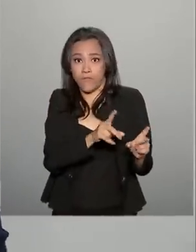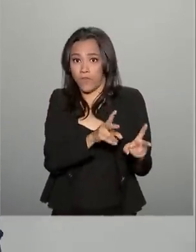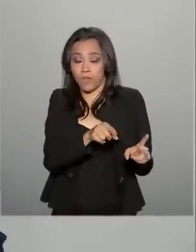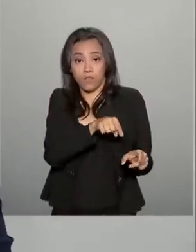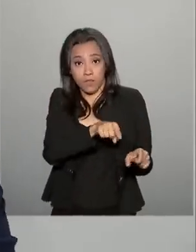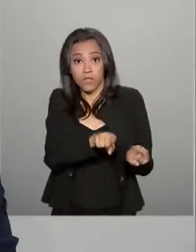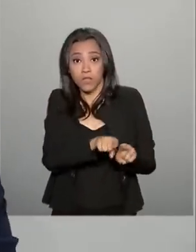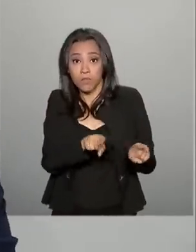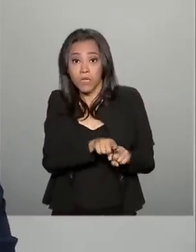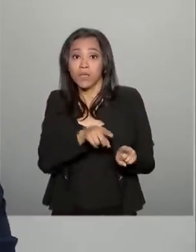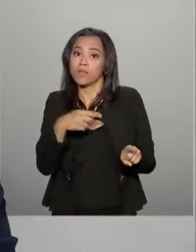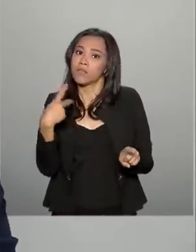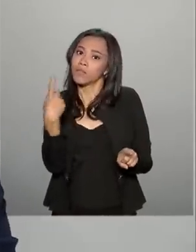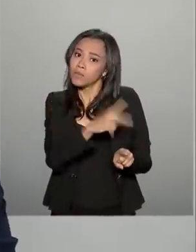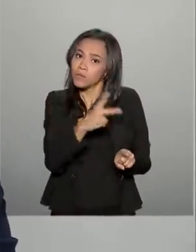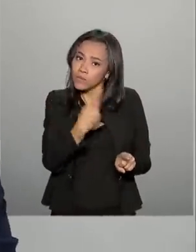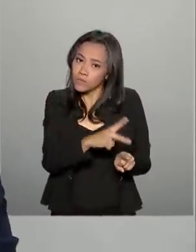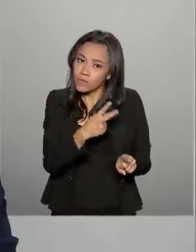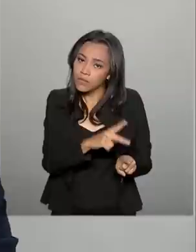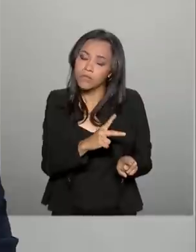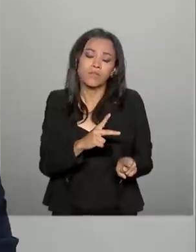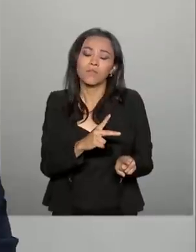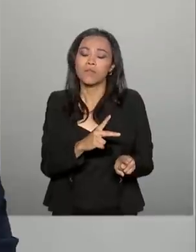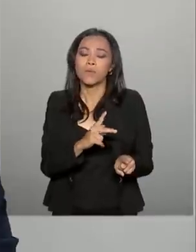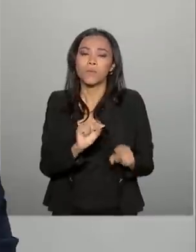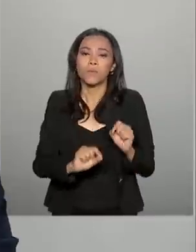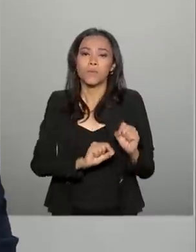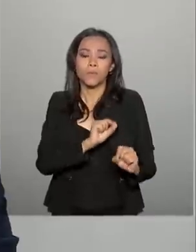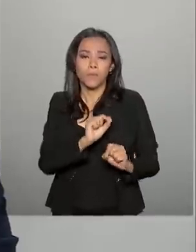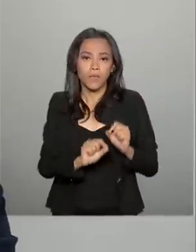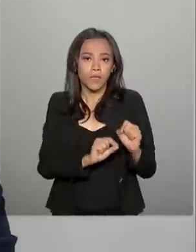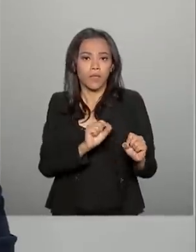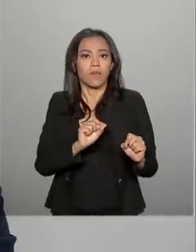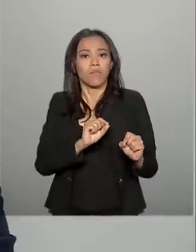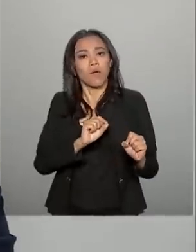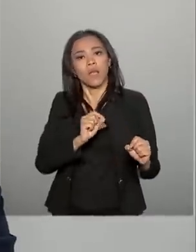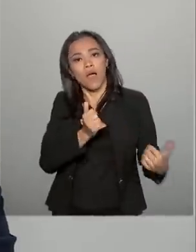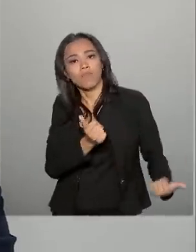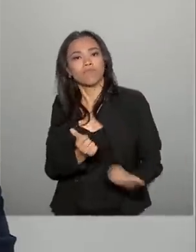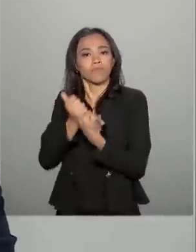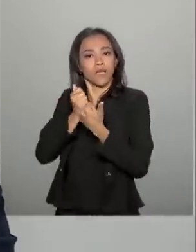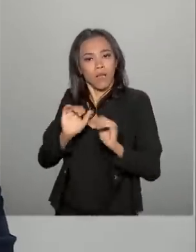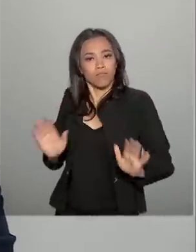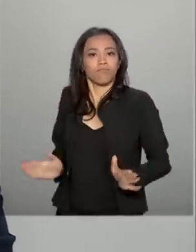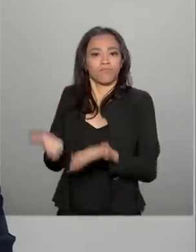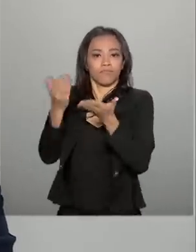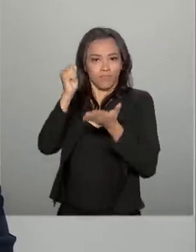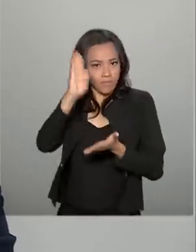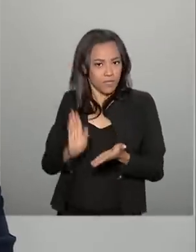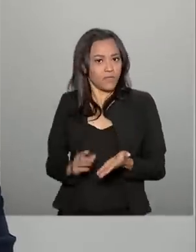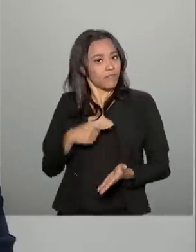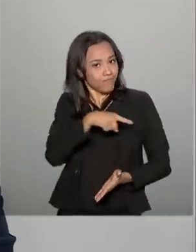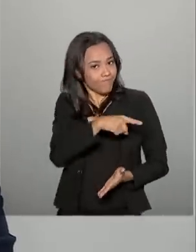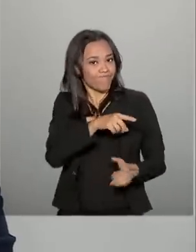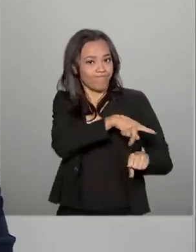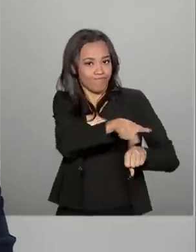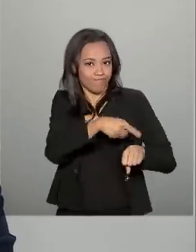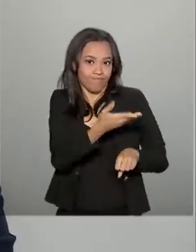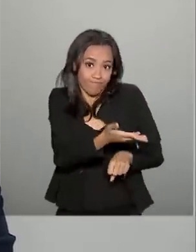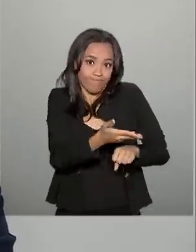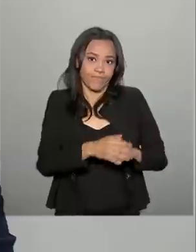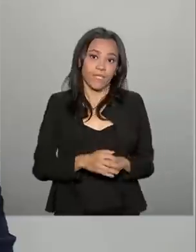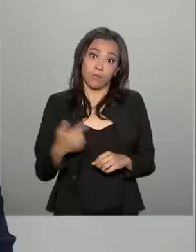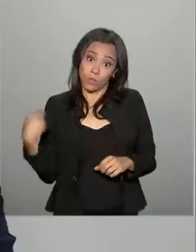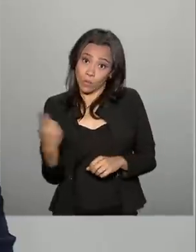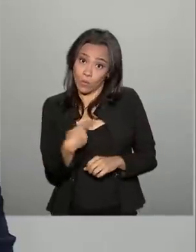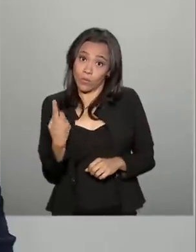mas principalmente sob o ponto de vista comercial para o engrandecimento do Brasil. Então é uma expectativa